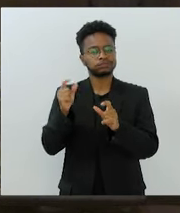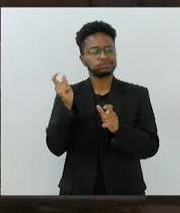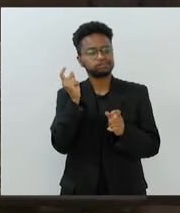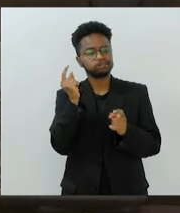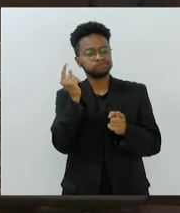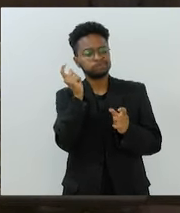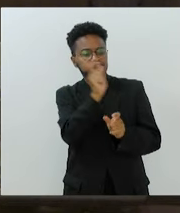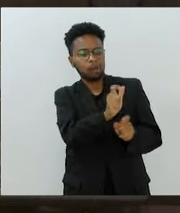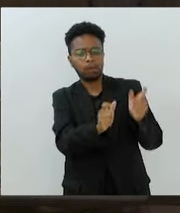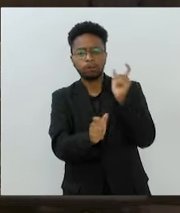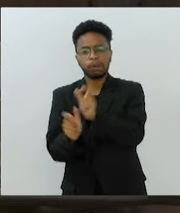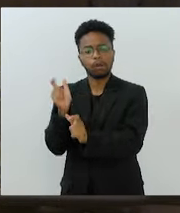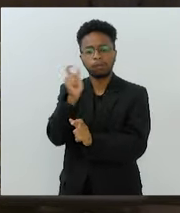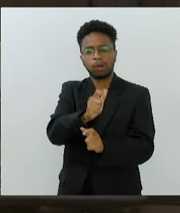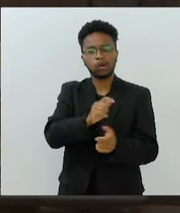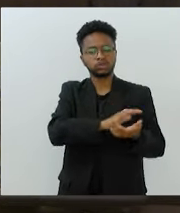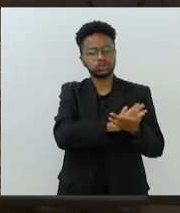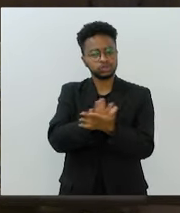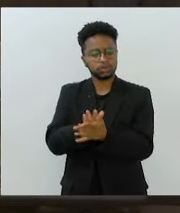destruindo e